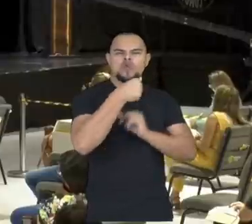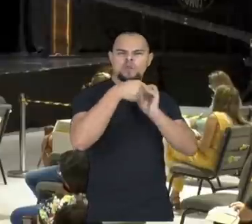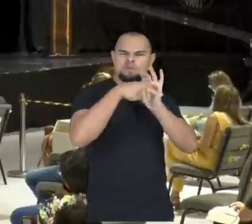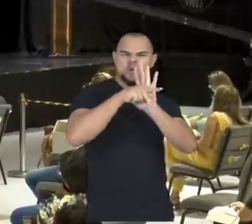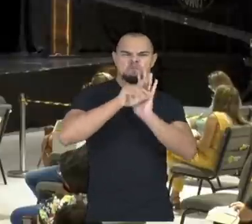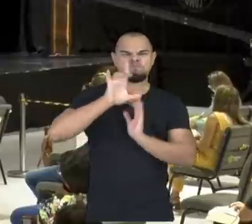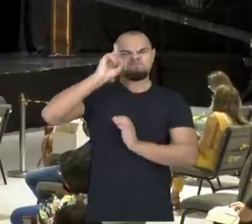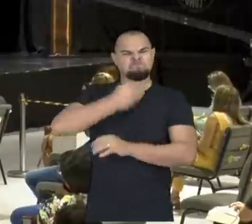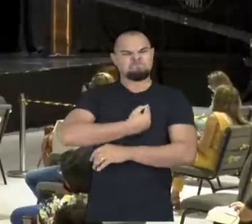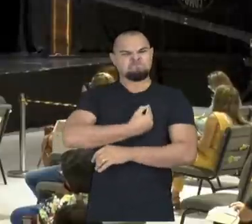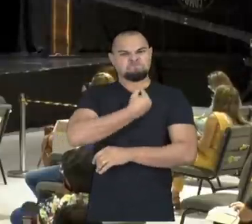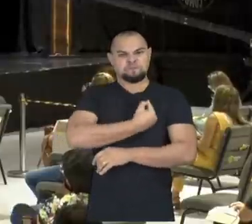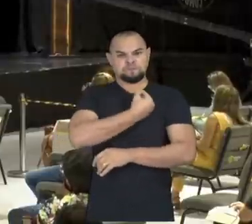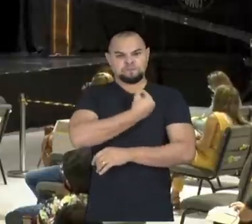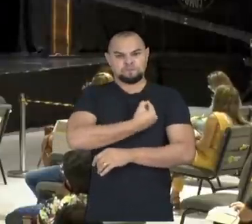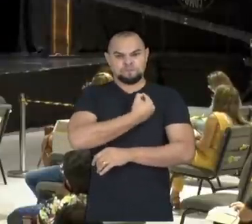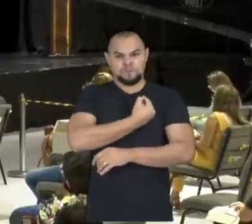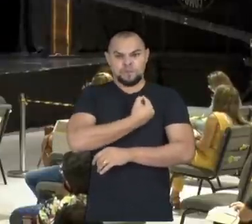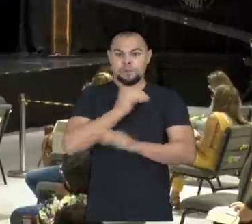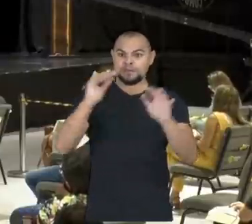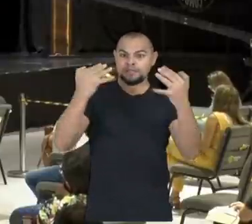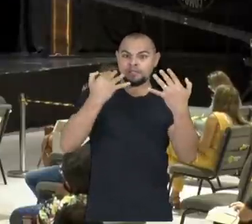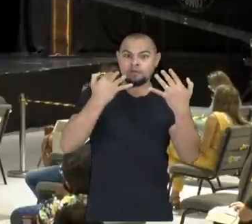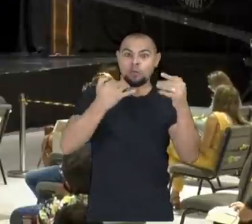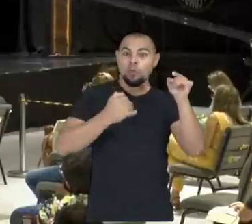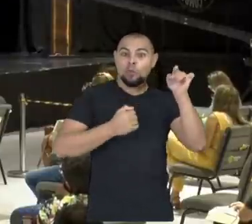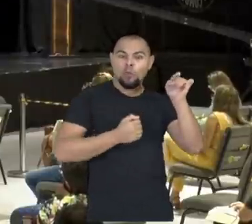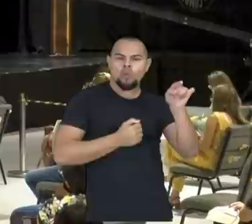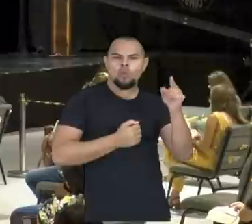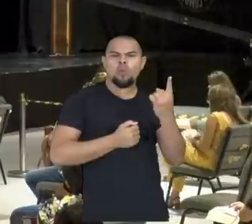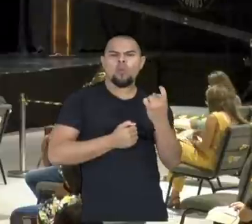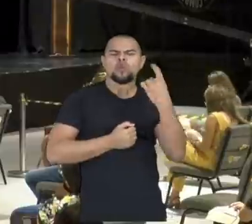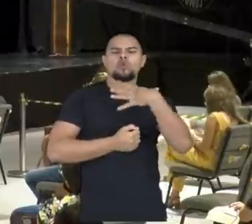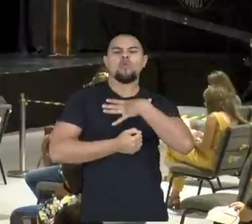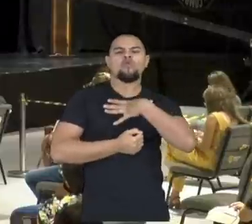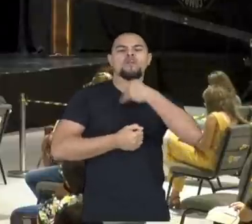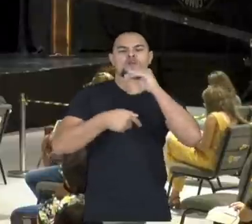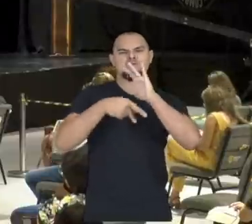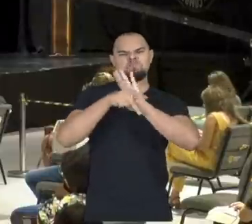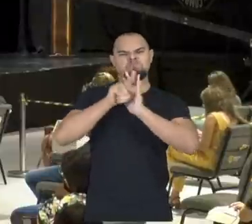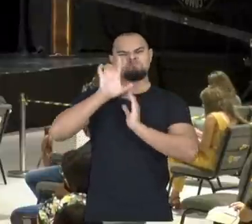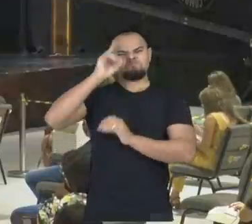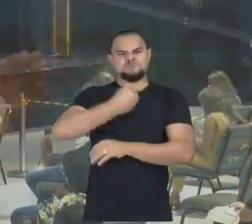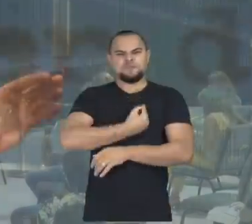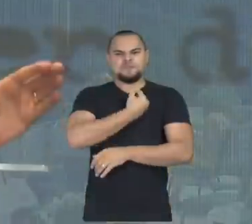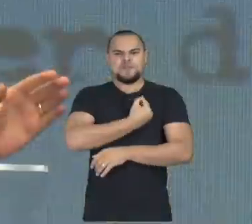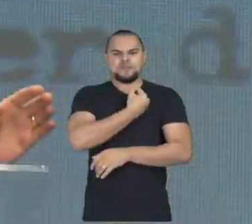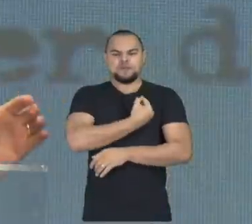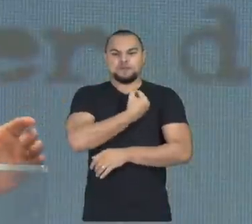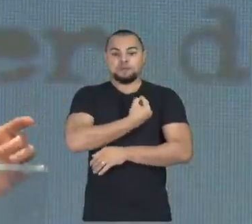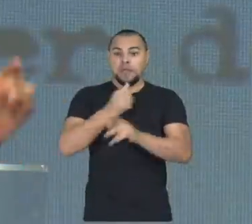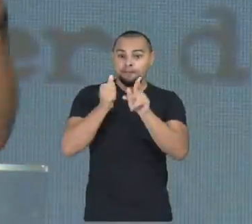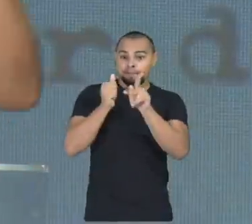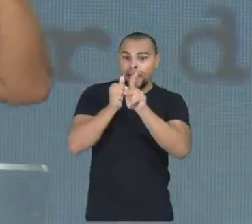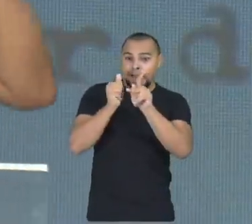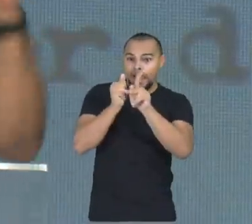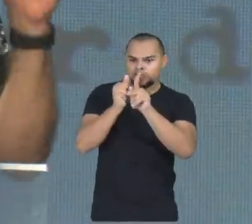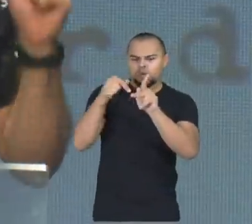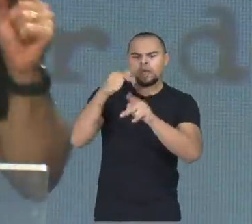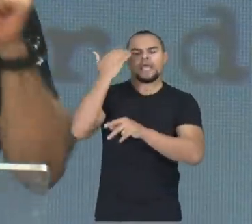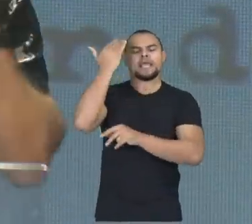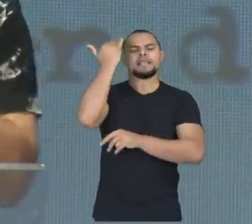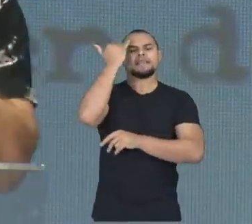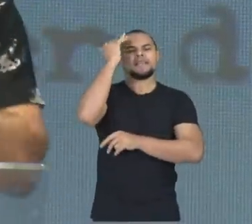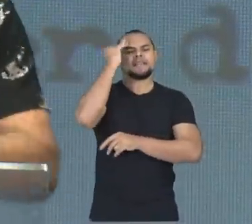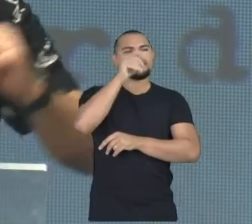vivo. Escuta, o Filho do Deus vivo. Pedro, àquela altura do campeonato, já entendia